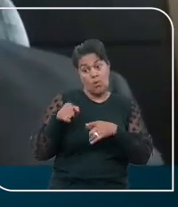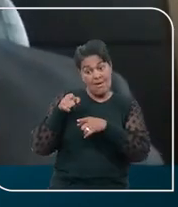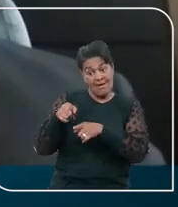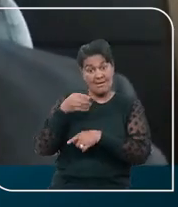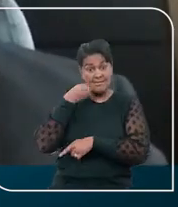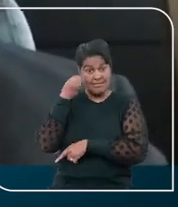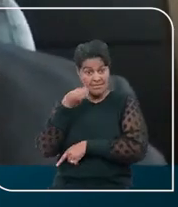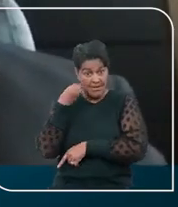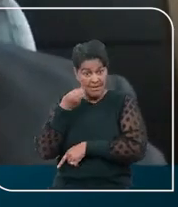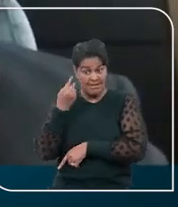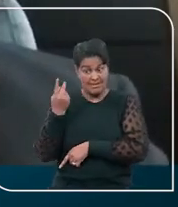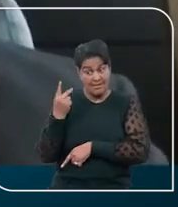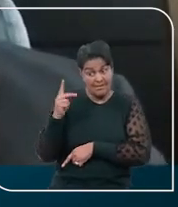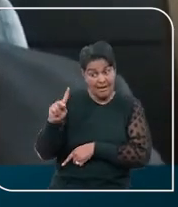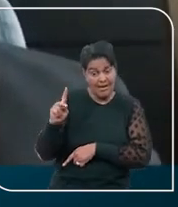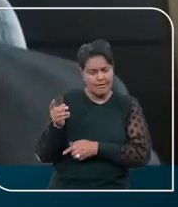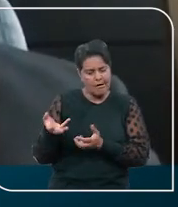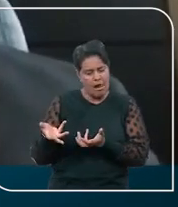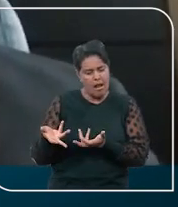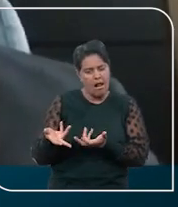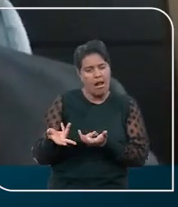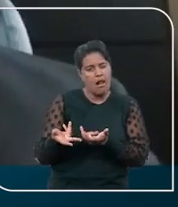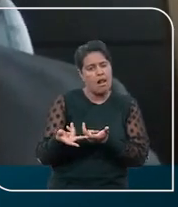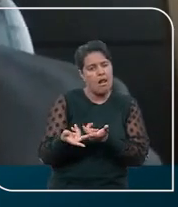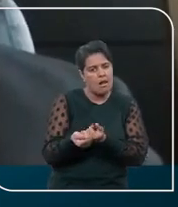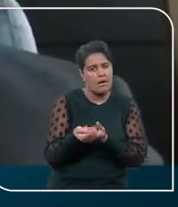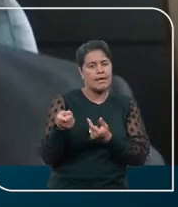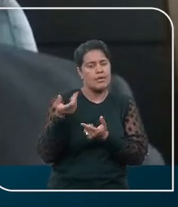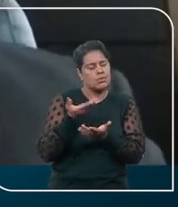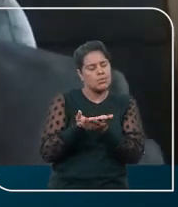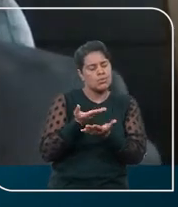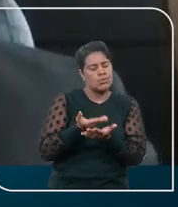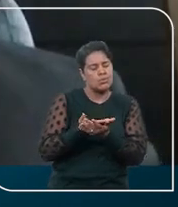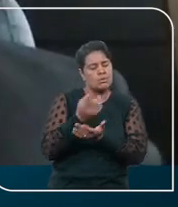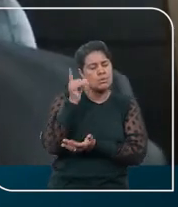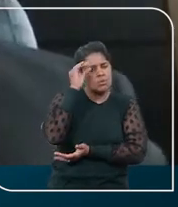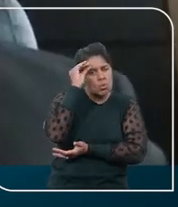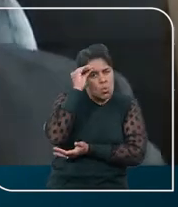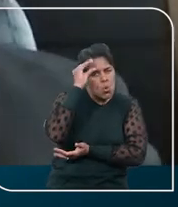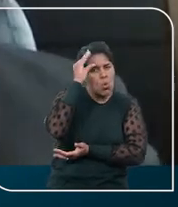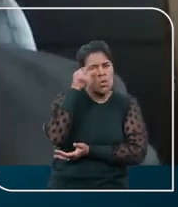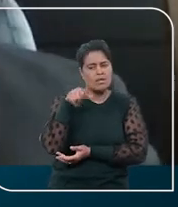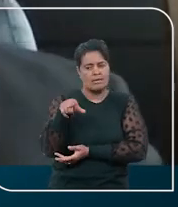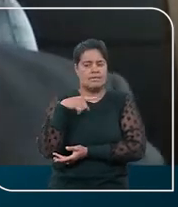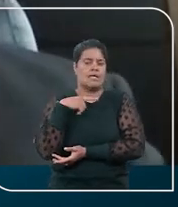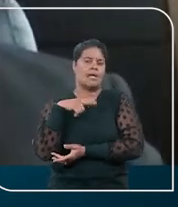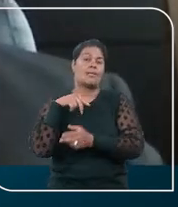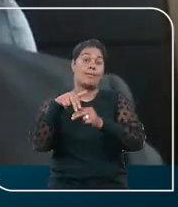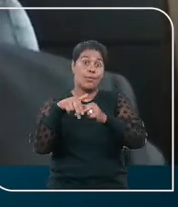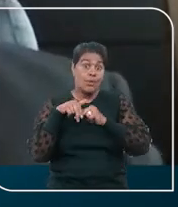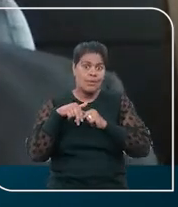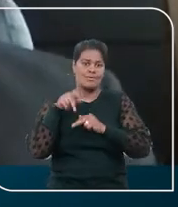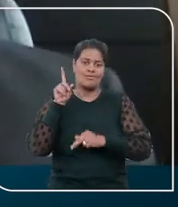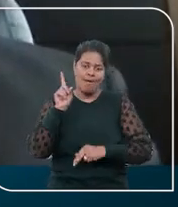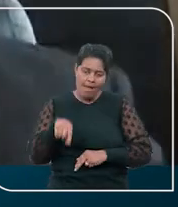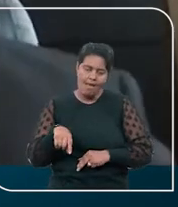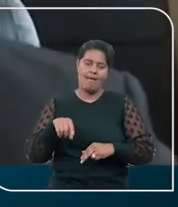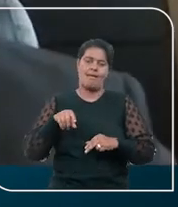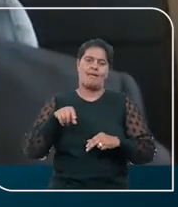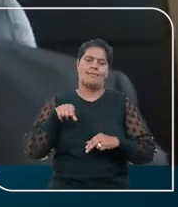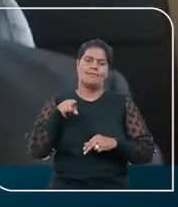seu expertise, pela sua especialização, pelo seu conhecimento técnico, ele exerce essa atividade de